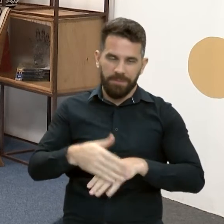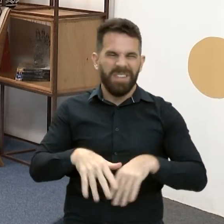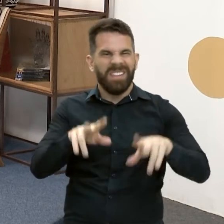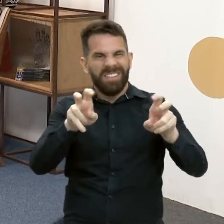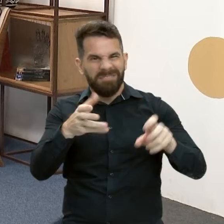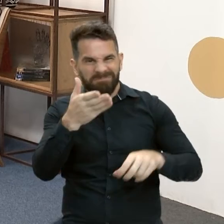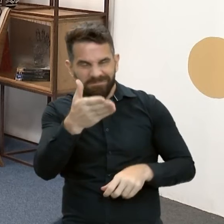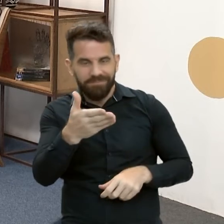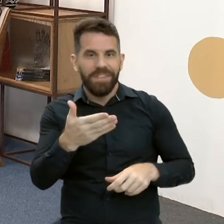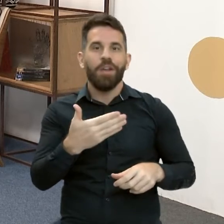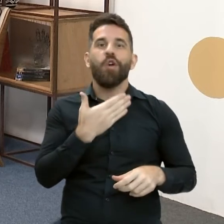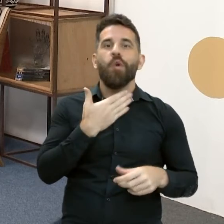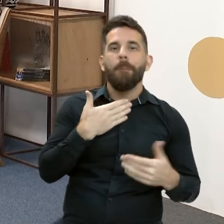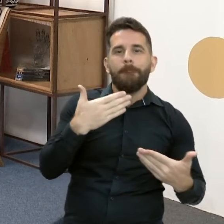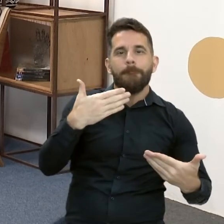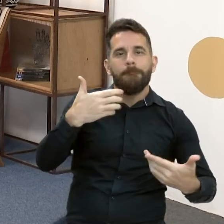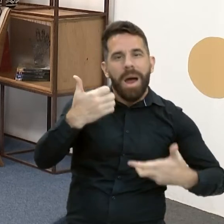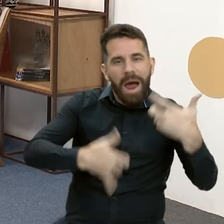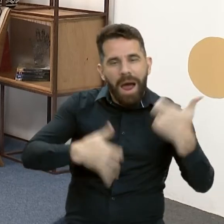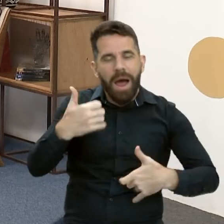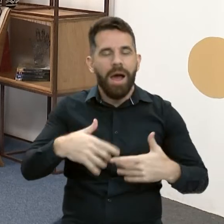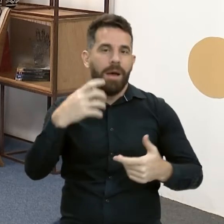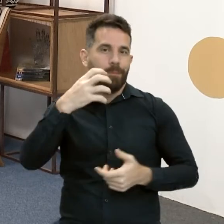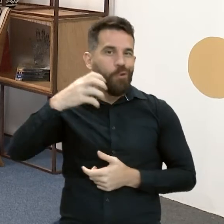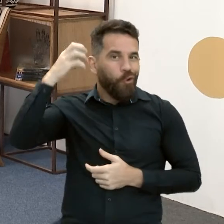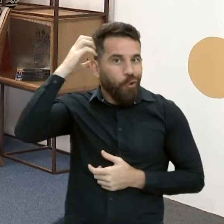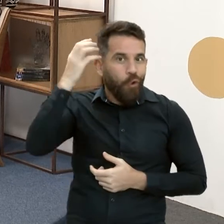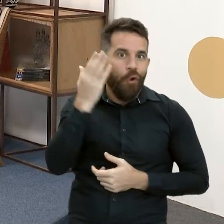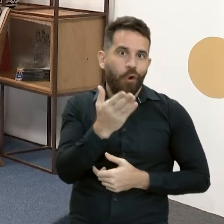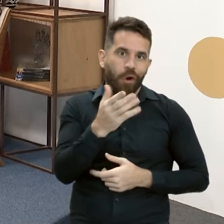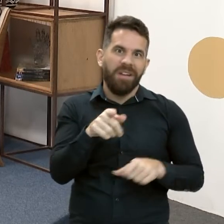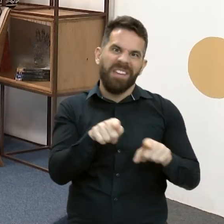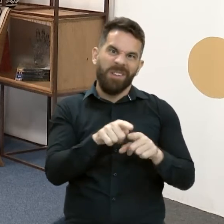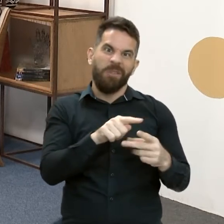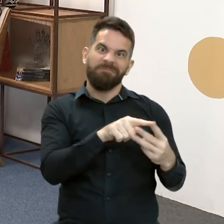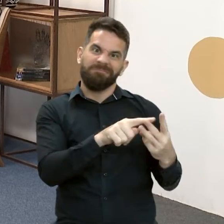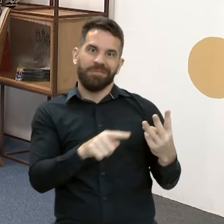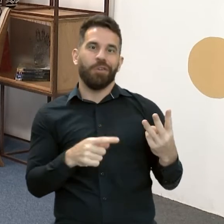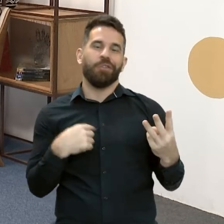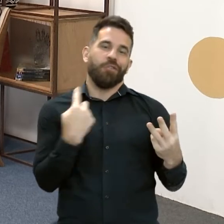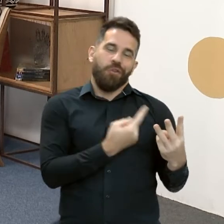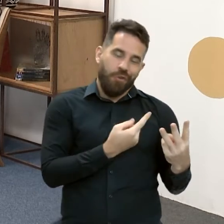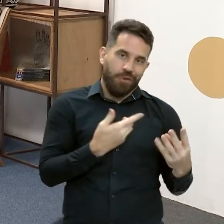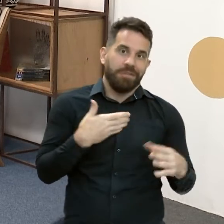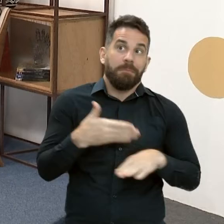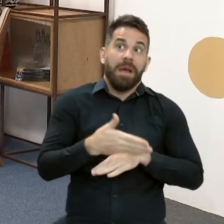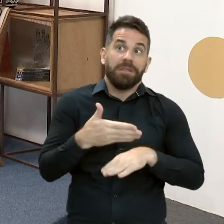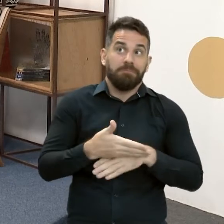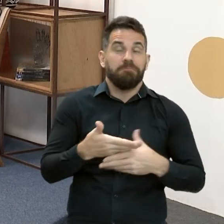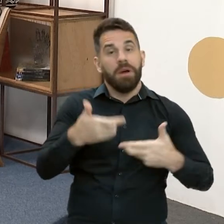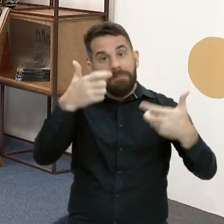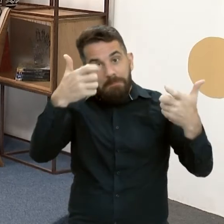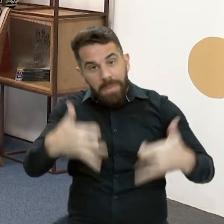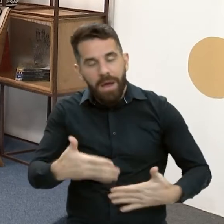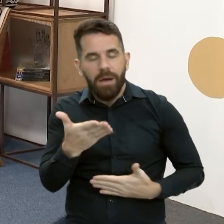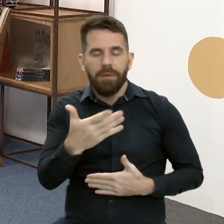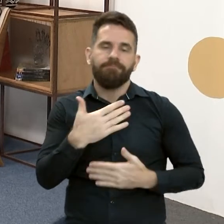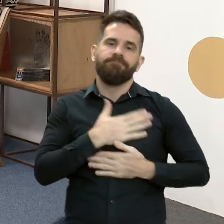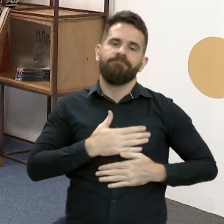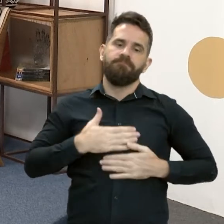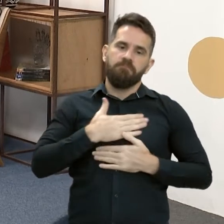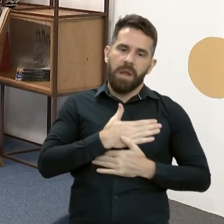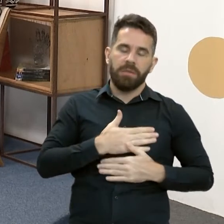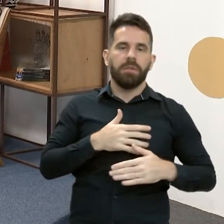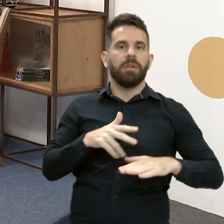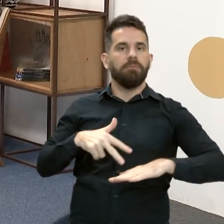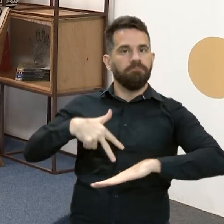como Ludmila disseram, né? É um prazer, é uma forma de resistência,